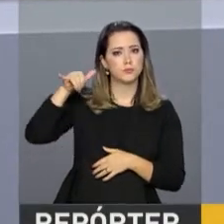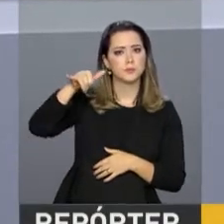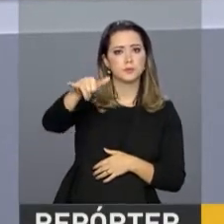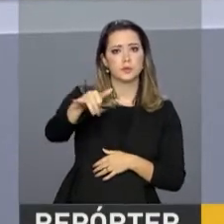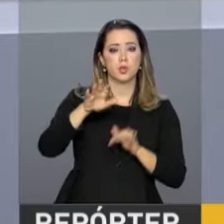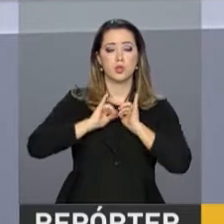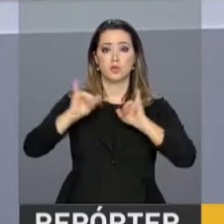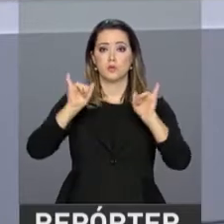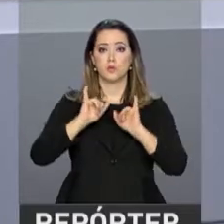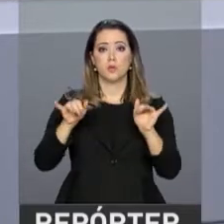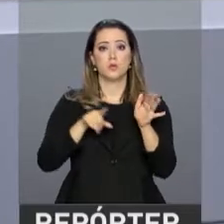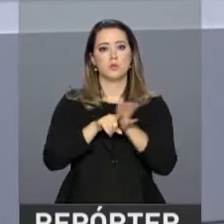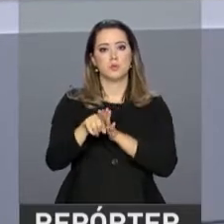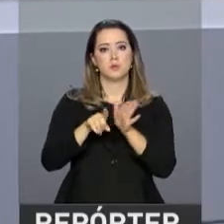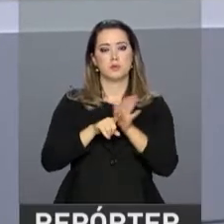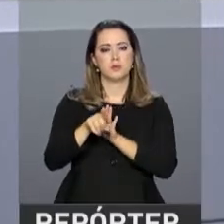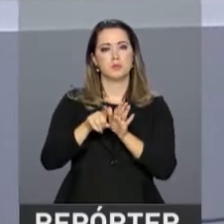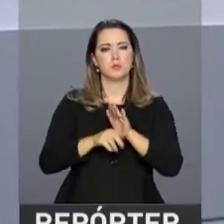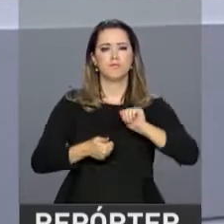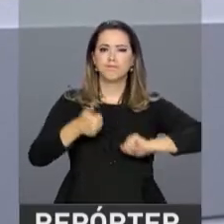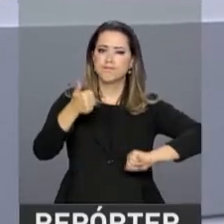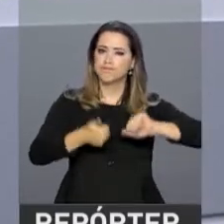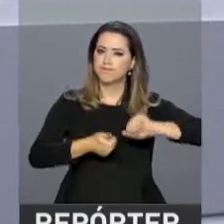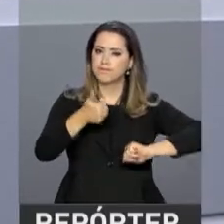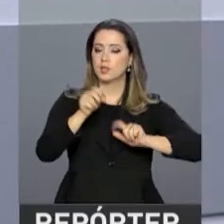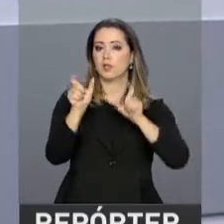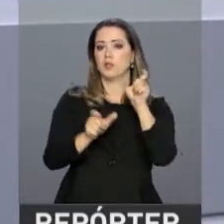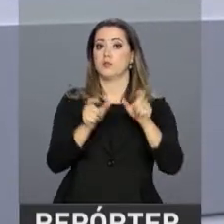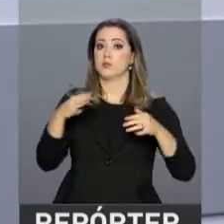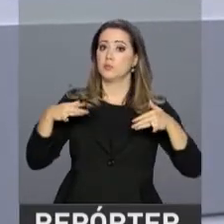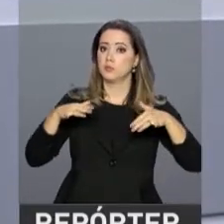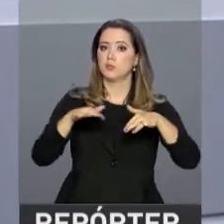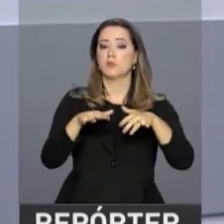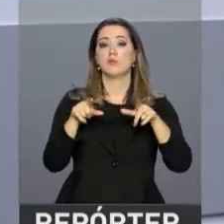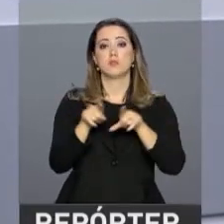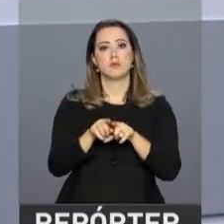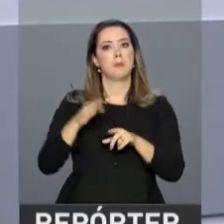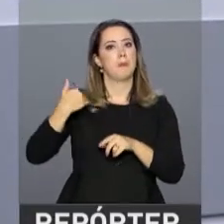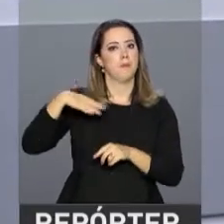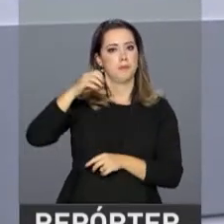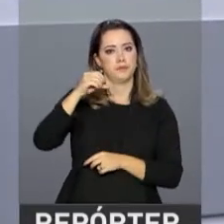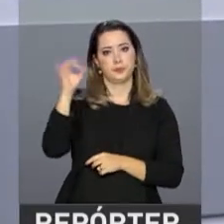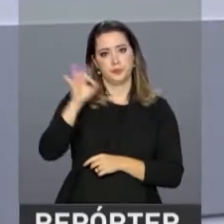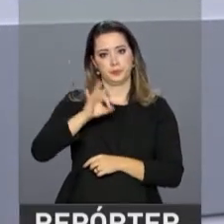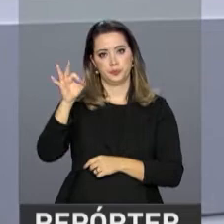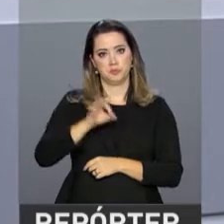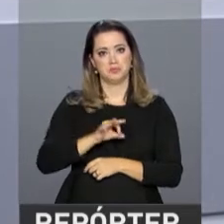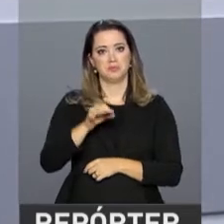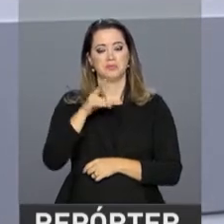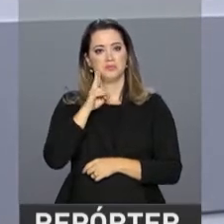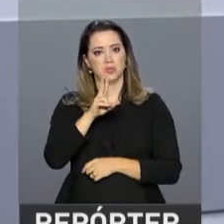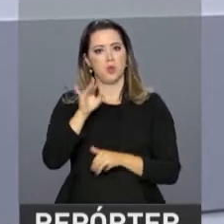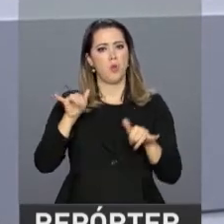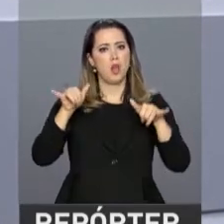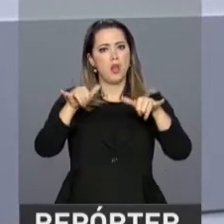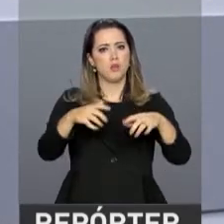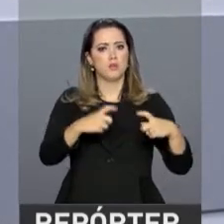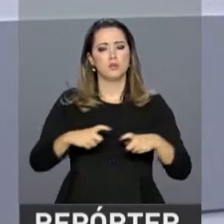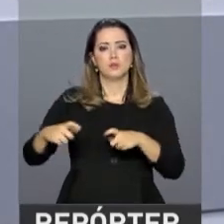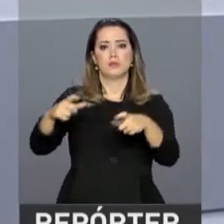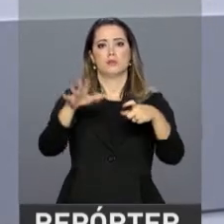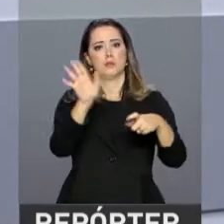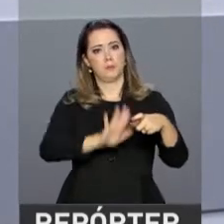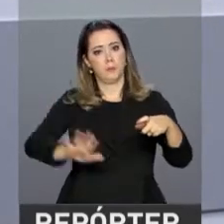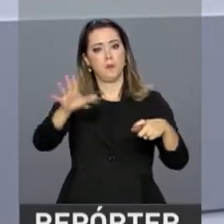divulgou hoje a pesquisa de satisfação do passageiro mais de 90% dos usuários consideraram os aeroportos do país